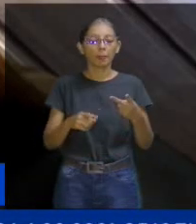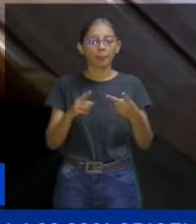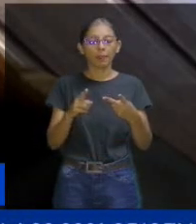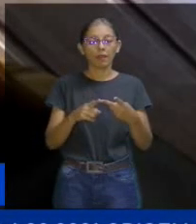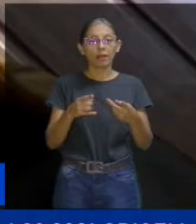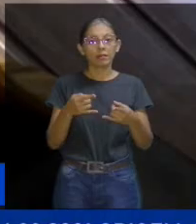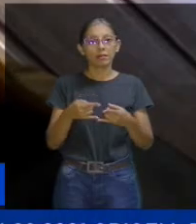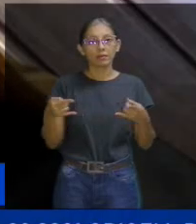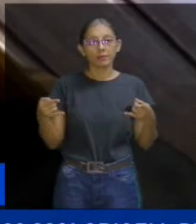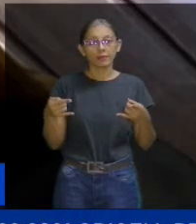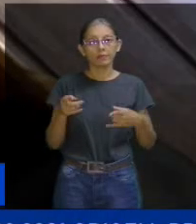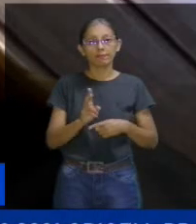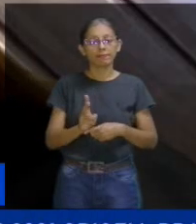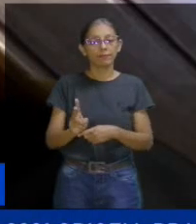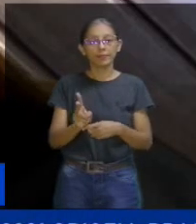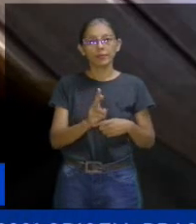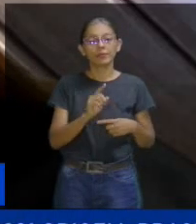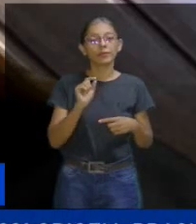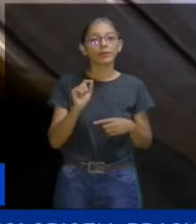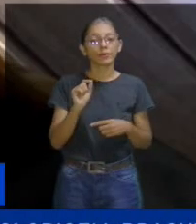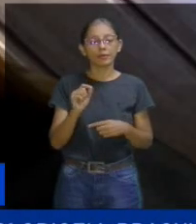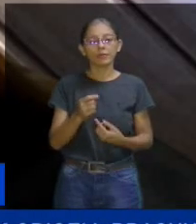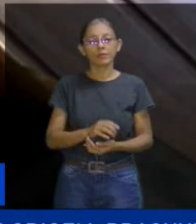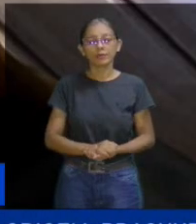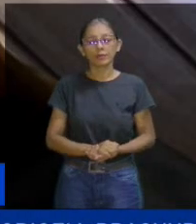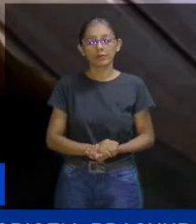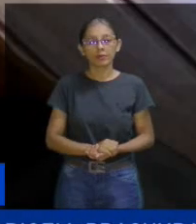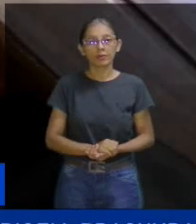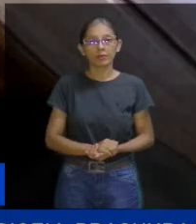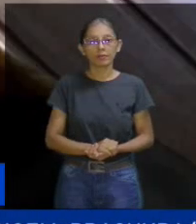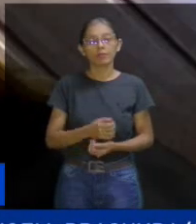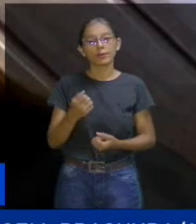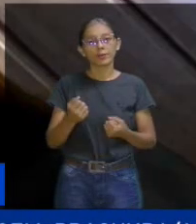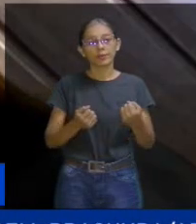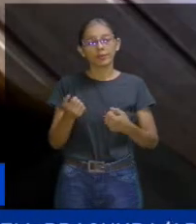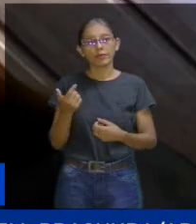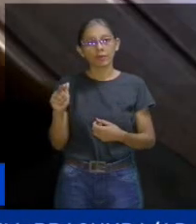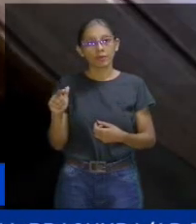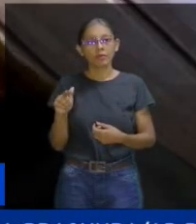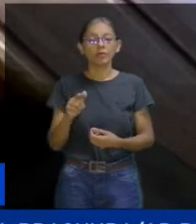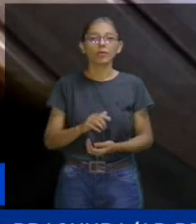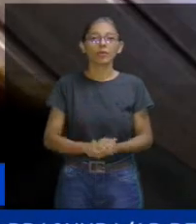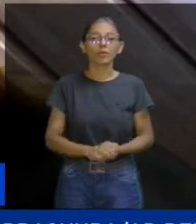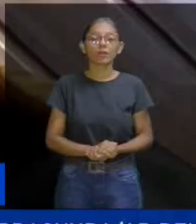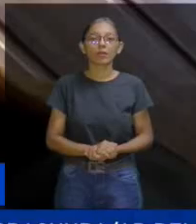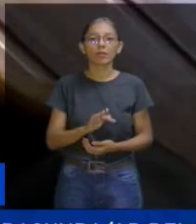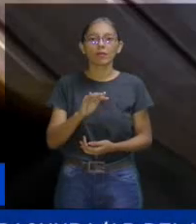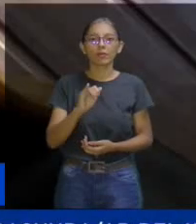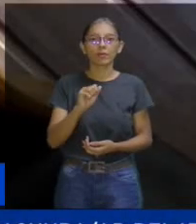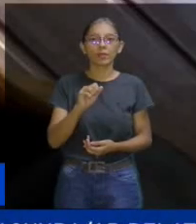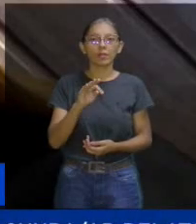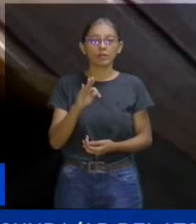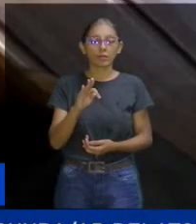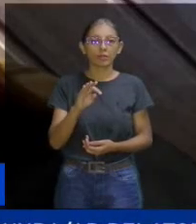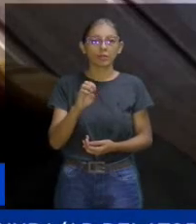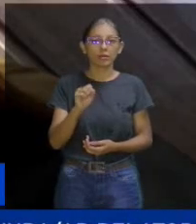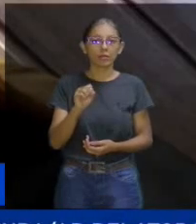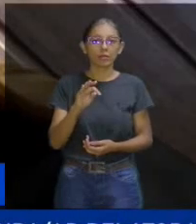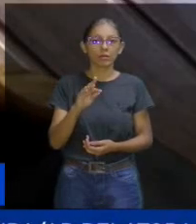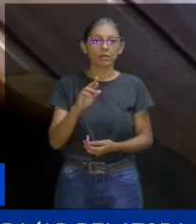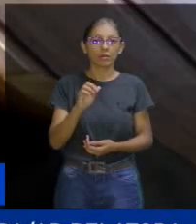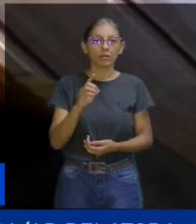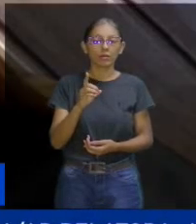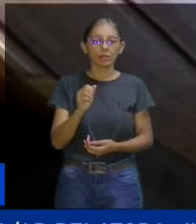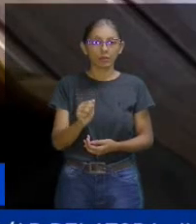segunda nota fiscal ela é atinente ao aluguel de um veículo de modelo Fiat Strada, né, um veículo automotor, no valor de R$ 3.000. Então, o